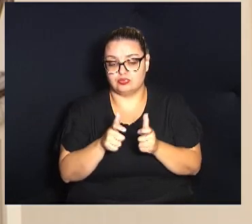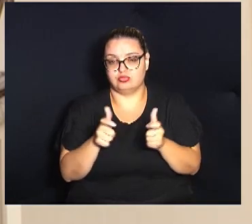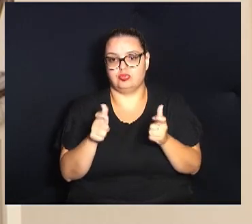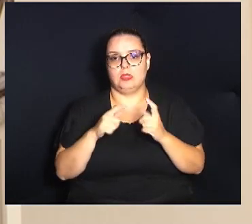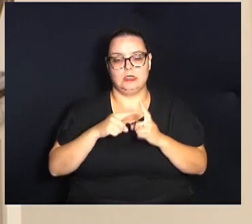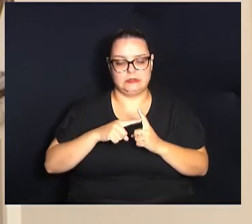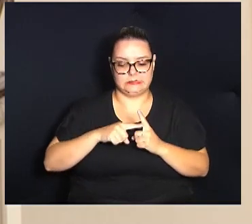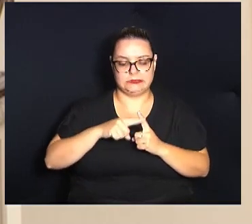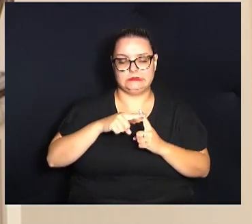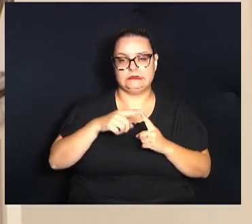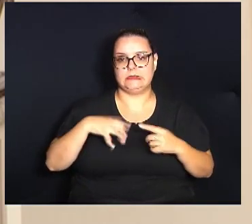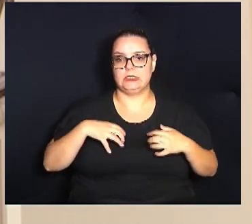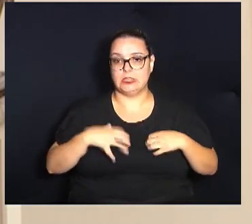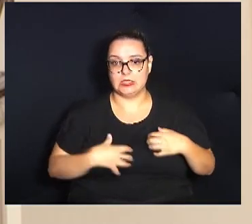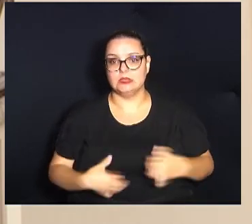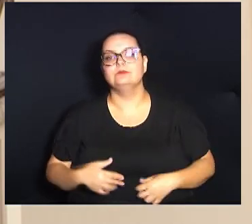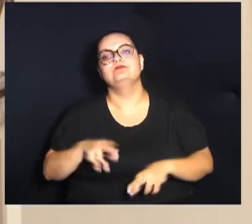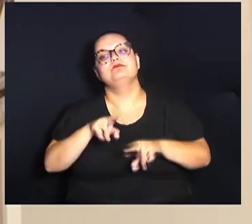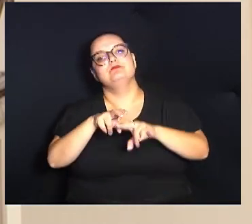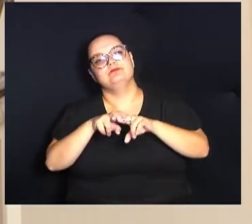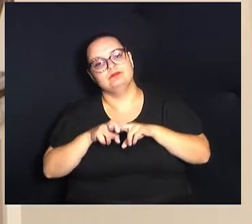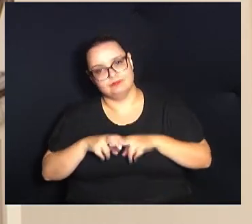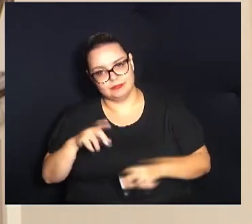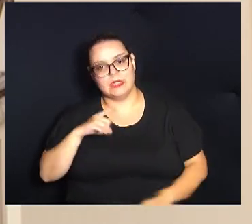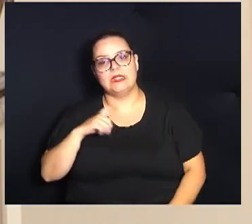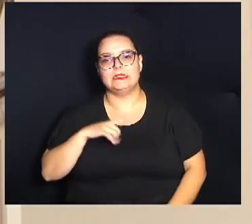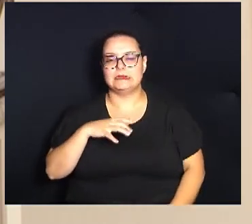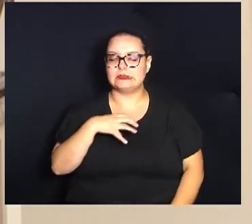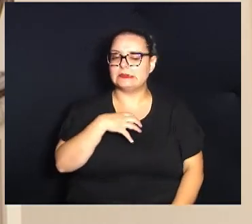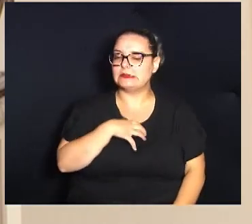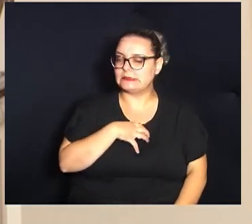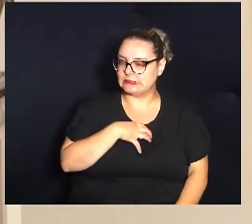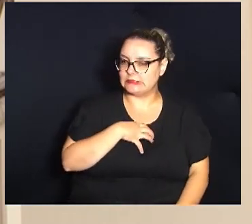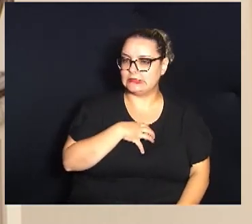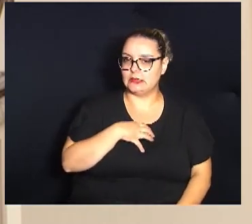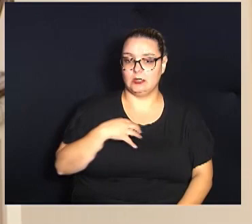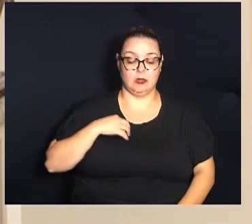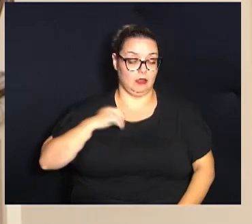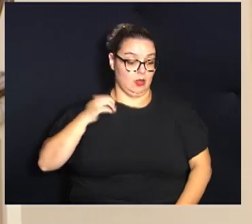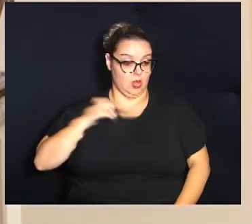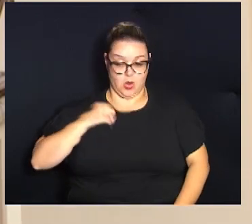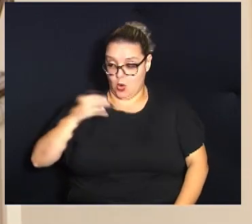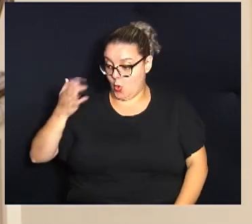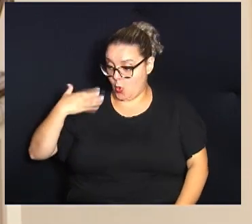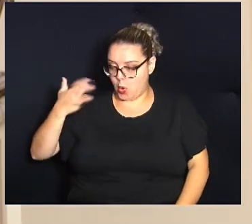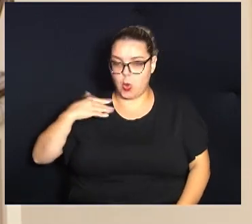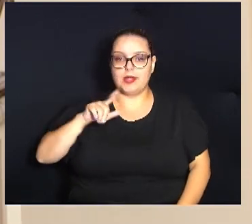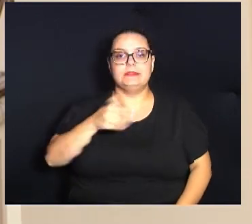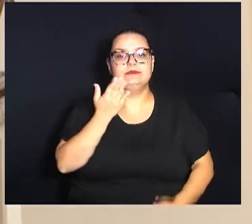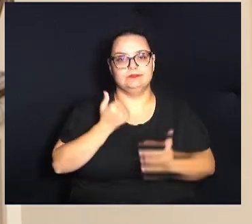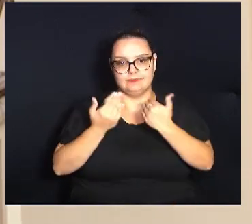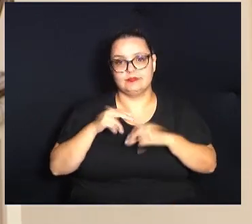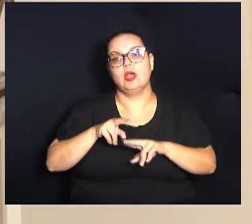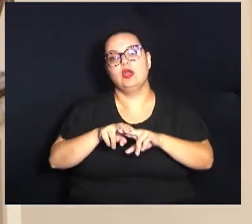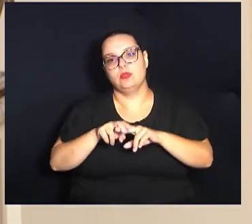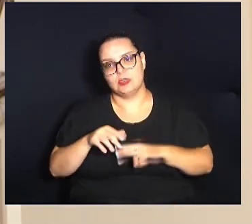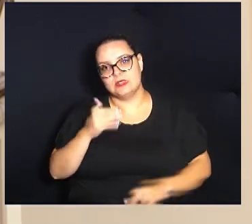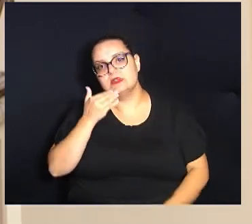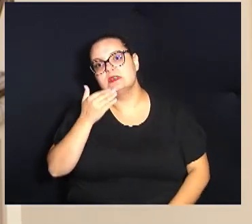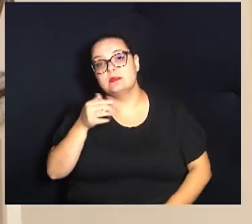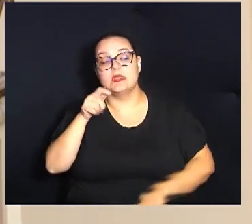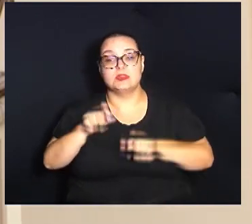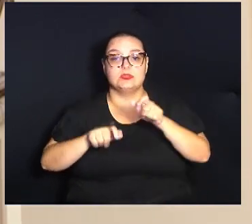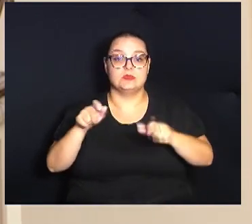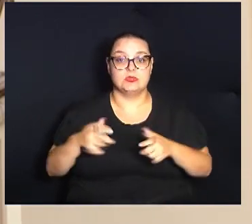do seu organismo. E por isso você tem essa sensação de calorão logo depois. Então, por isso a gente pede para as